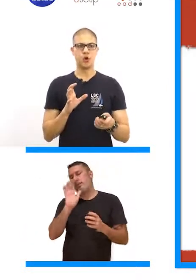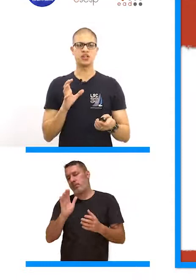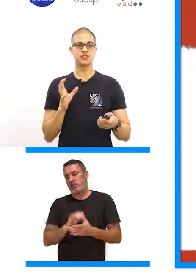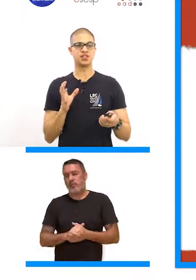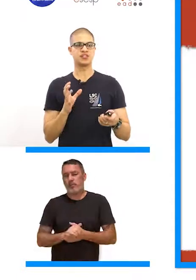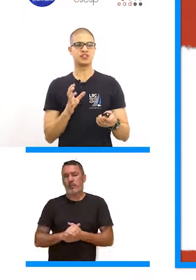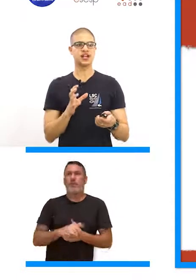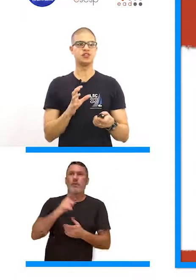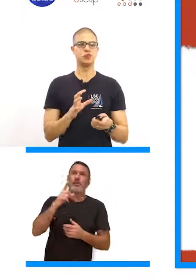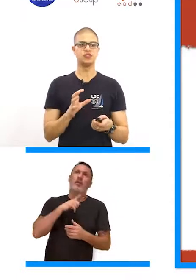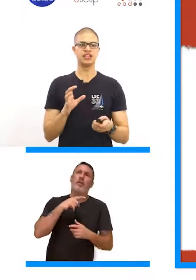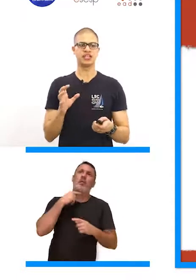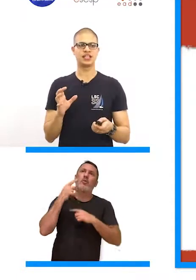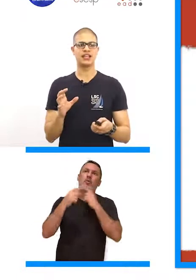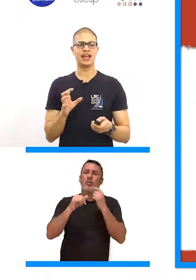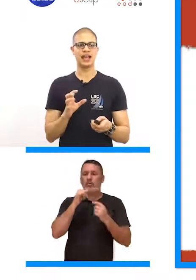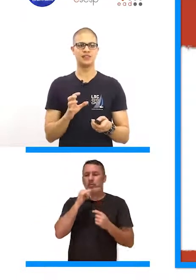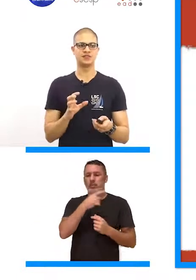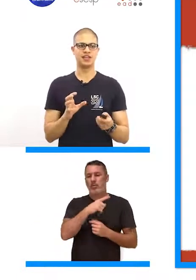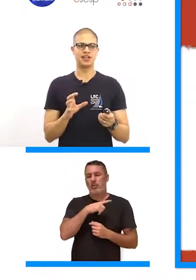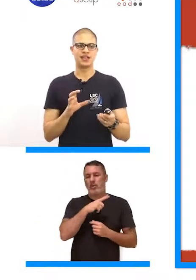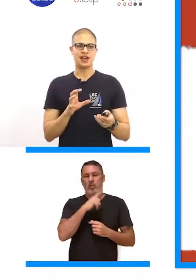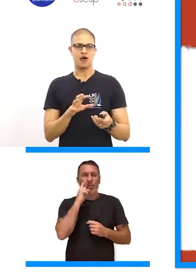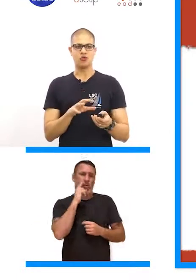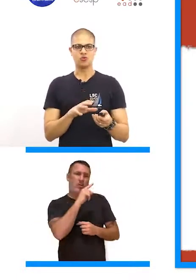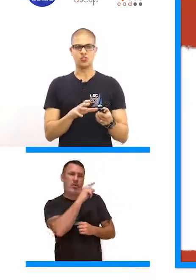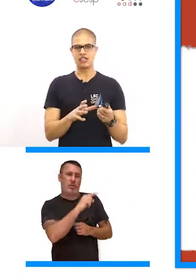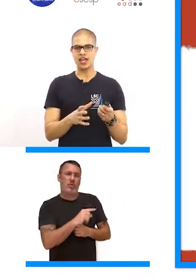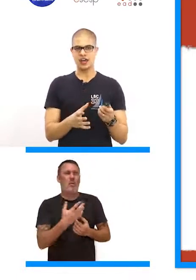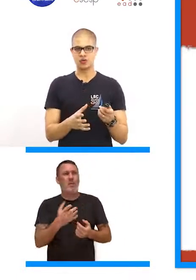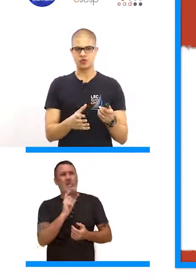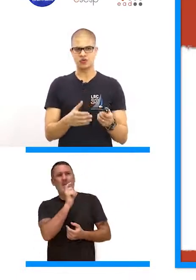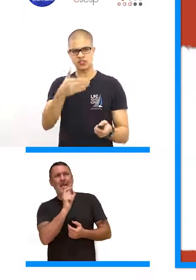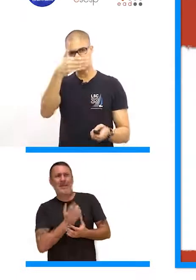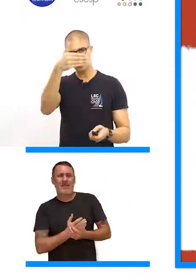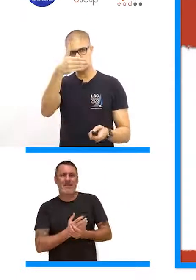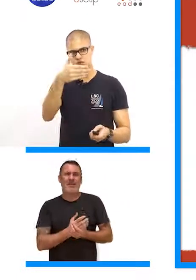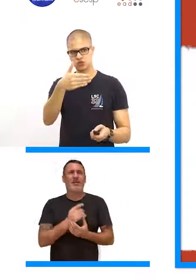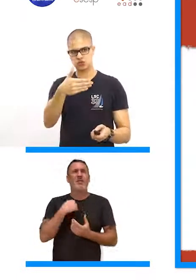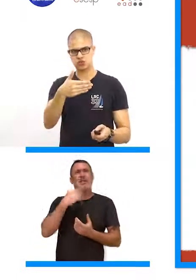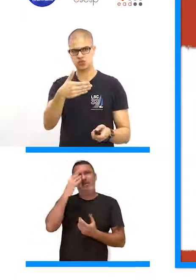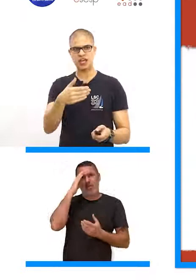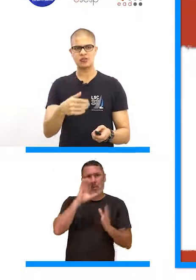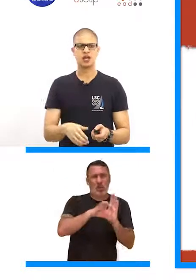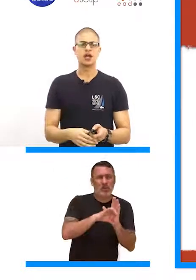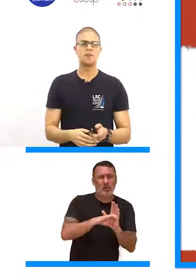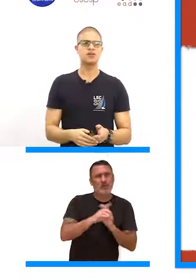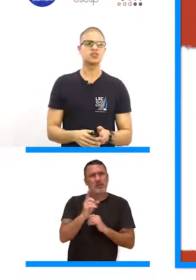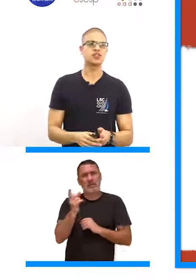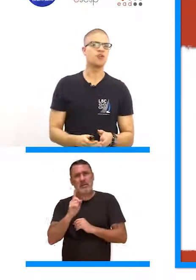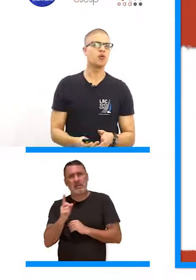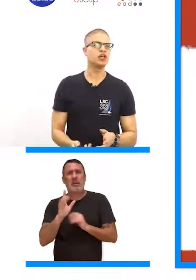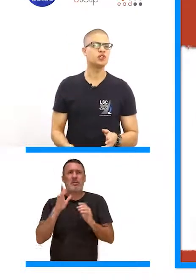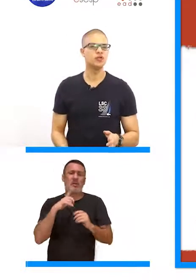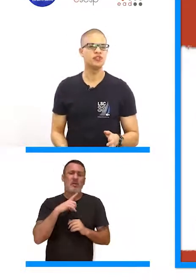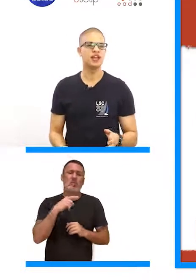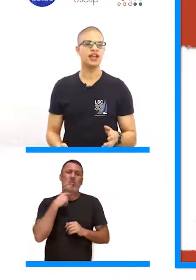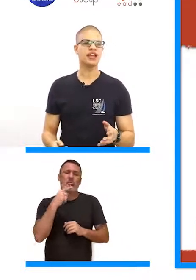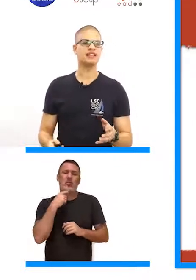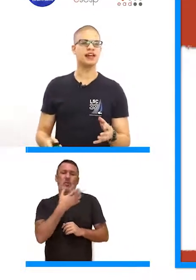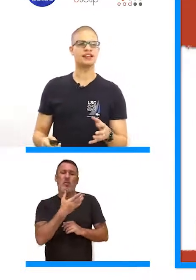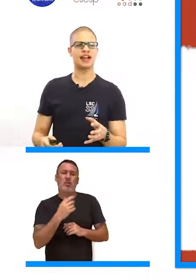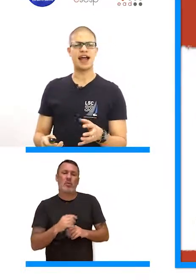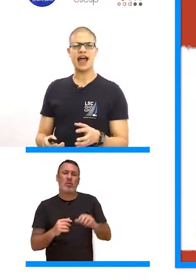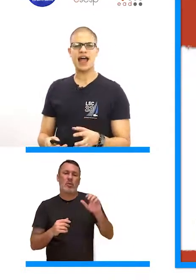vamos supor que você está em dúvida aqui entre alguns termos, que você domina todos os conceitos, mas você ficou em